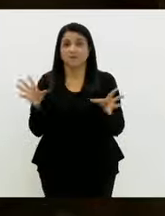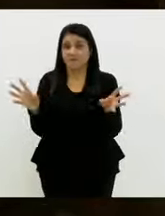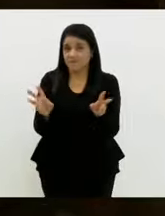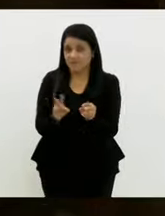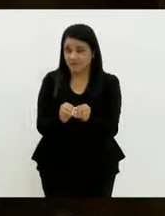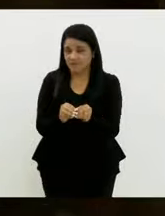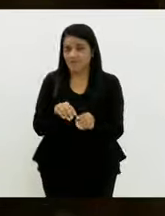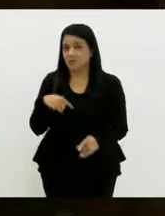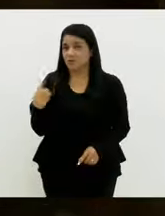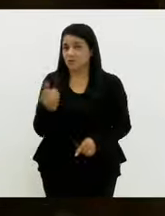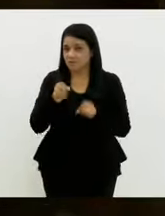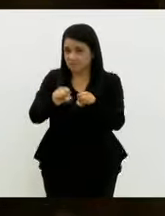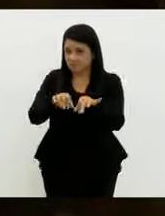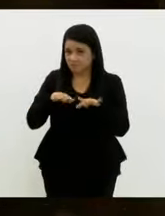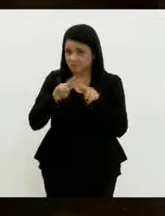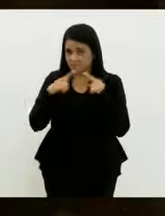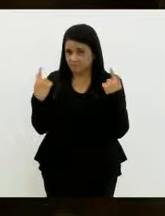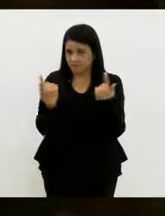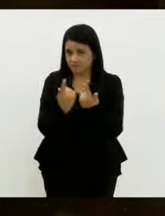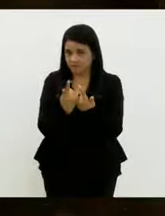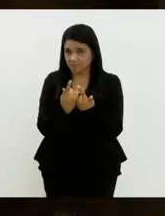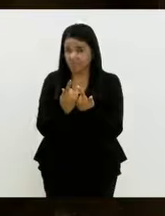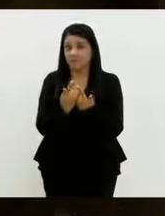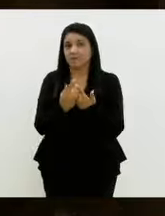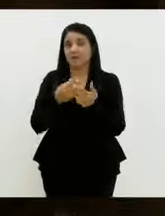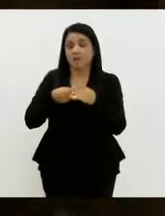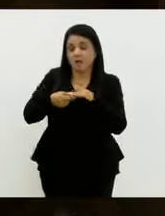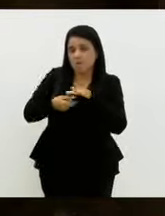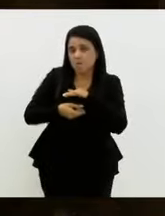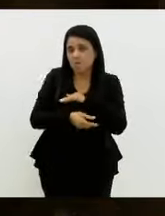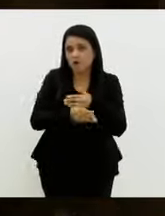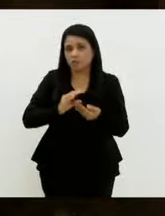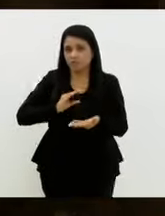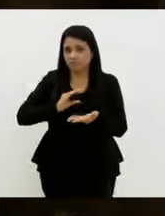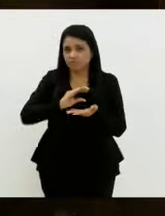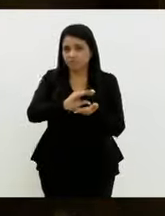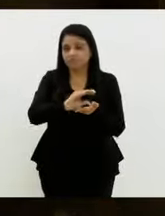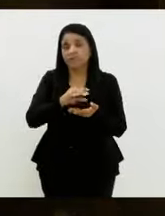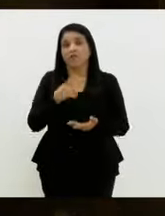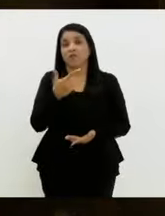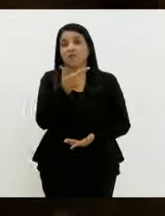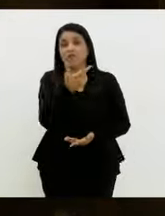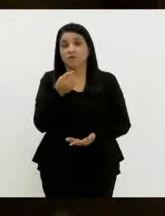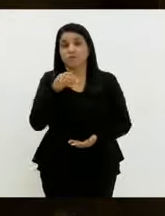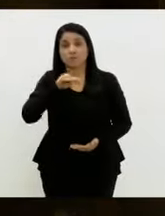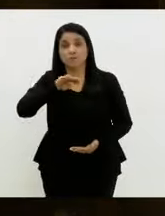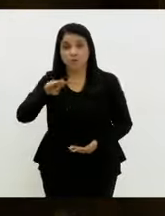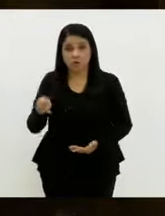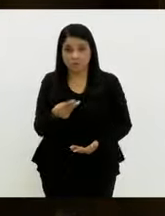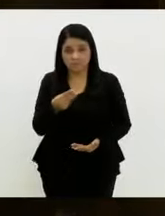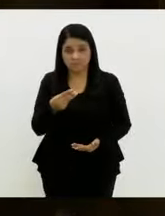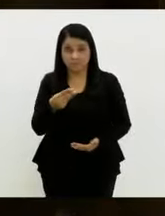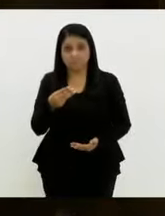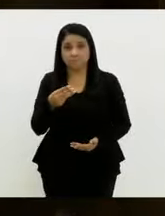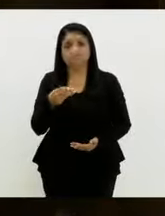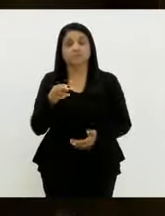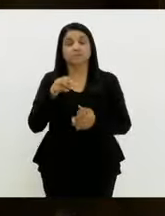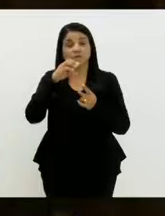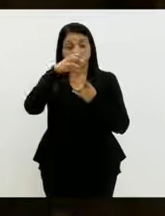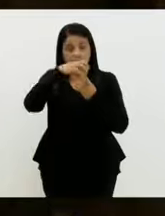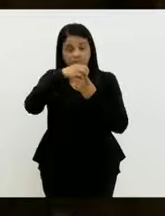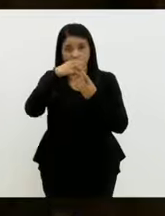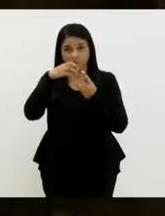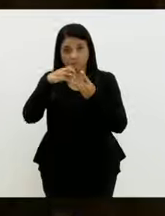Assembleia Legislativa fizemos aquele aporte financeiro, à época de 20 milhões de reais, para a Fiocruz